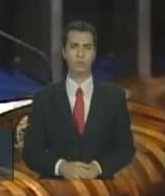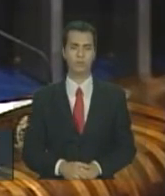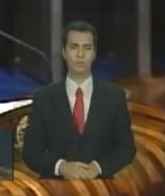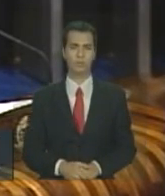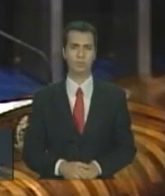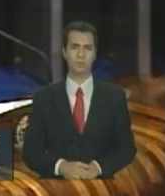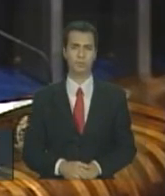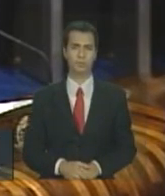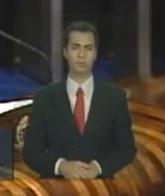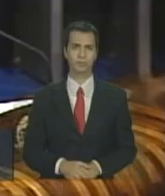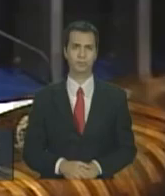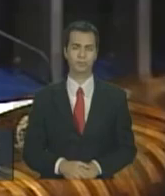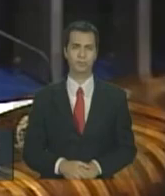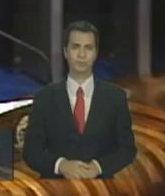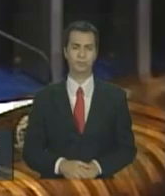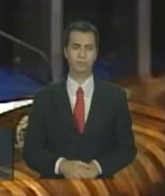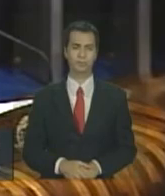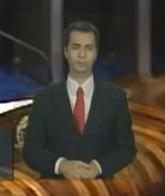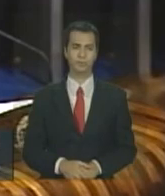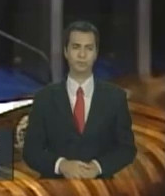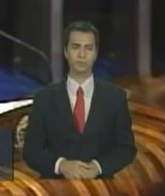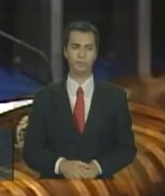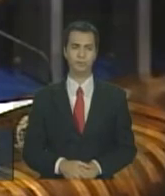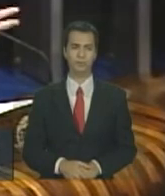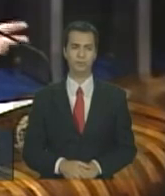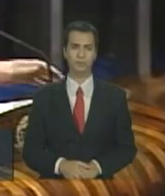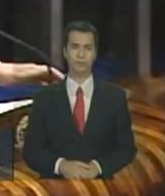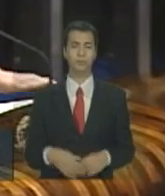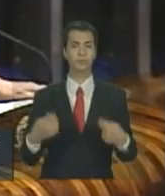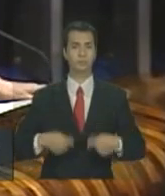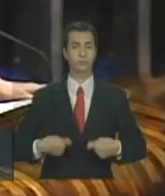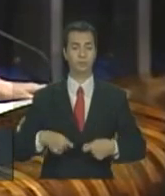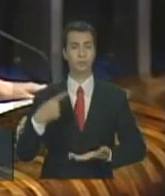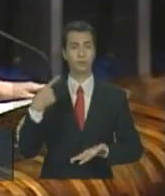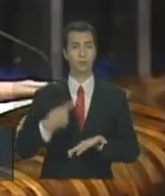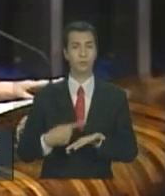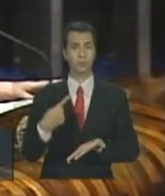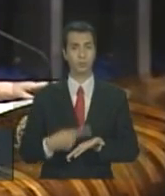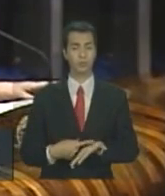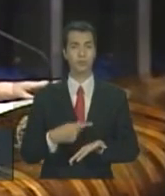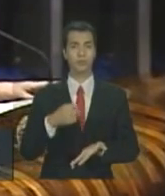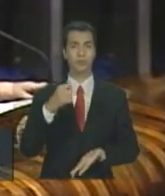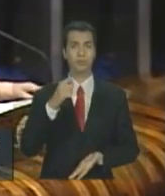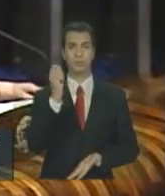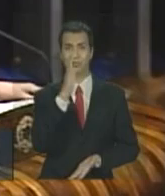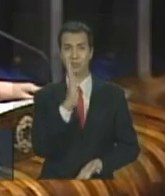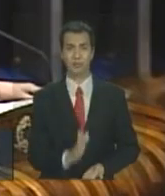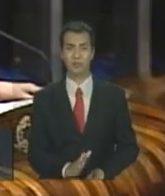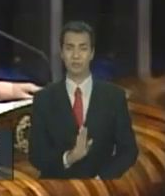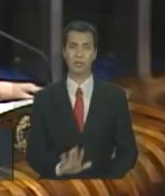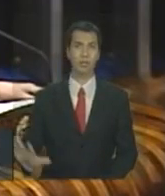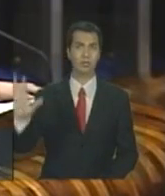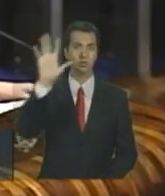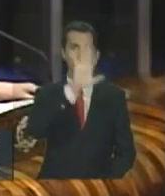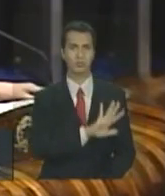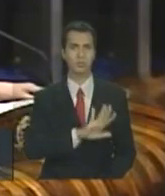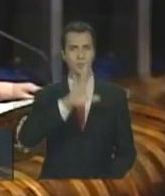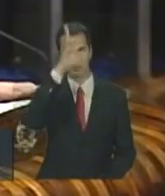a importância de de haver um compromisso nacional de prefeitos e